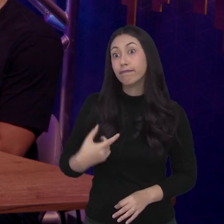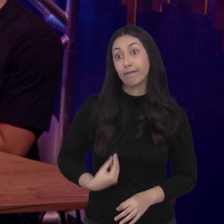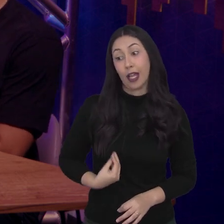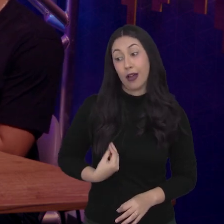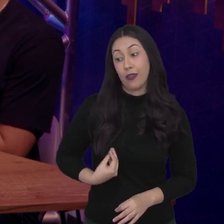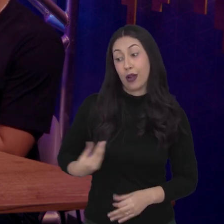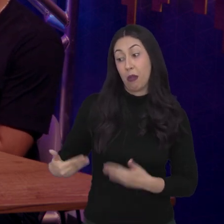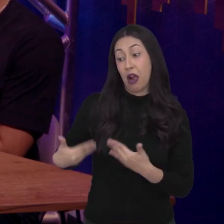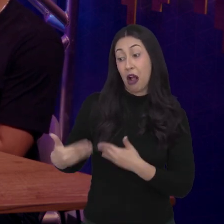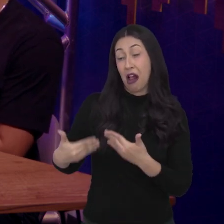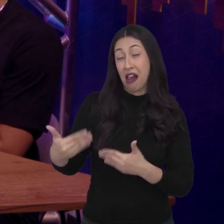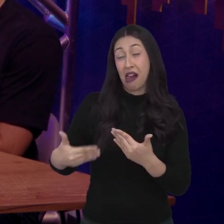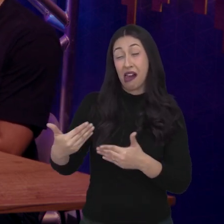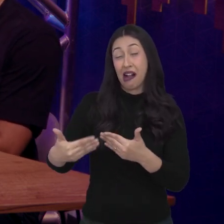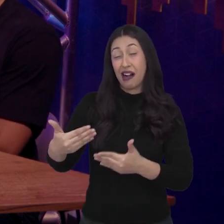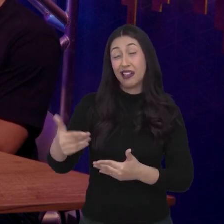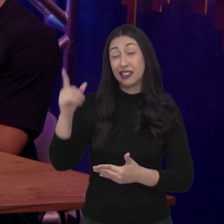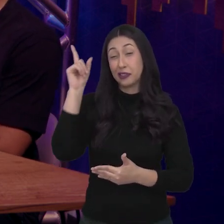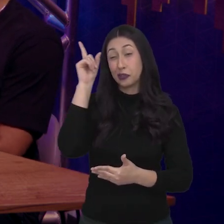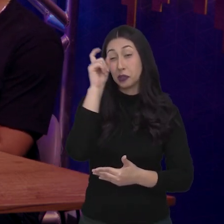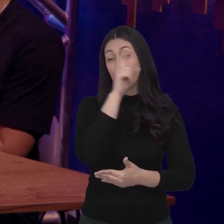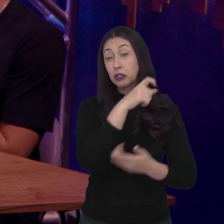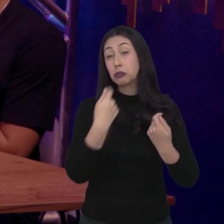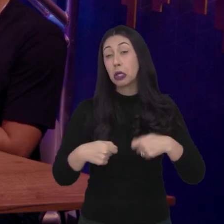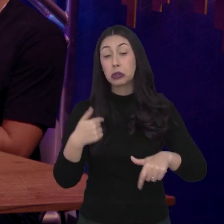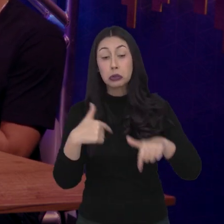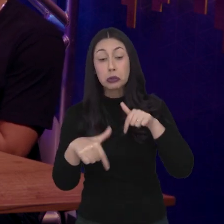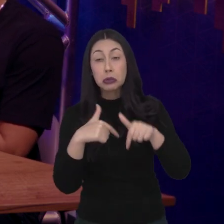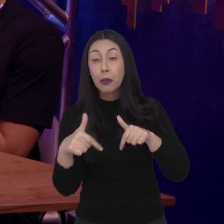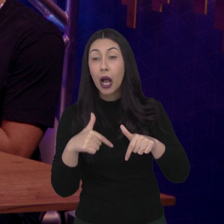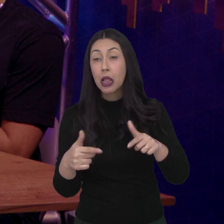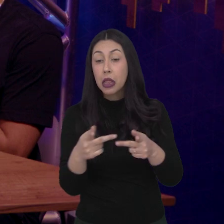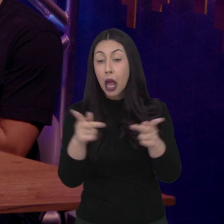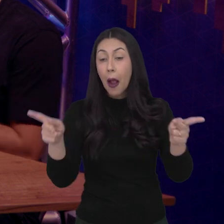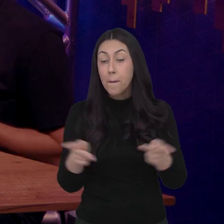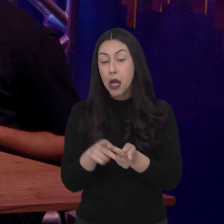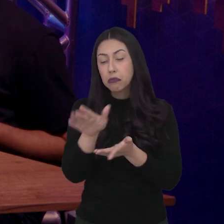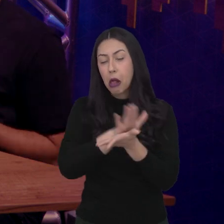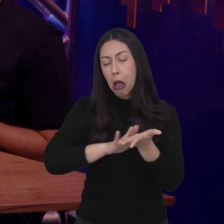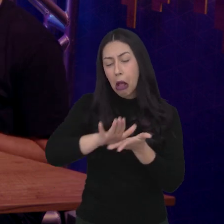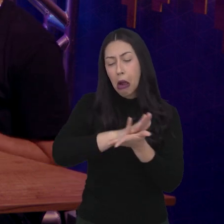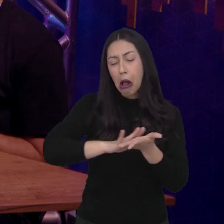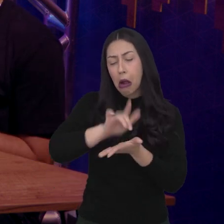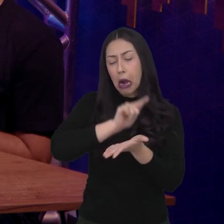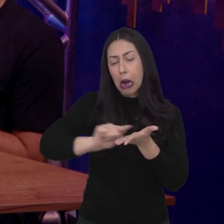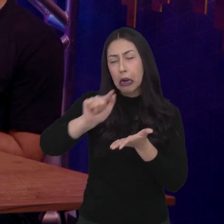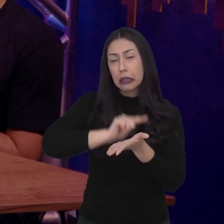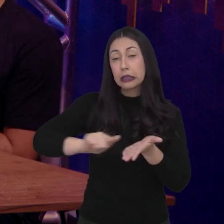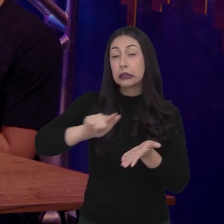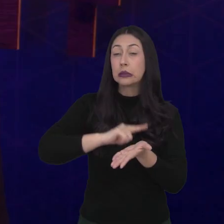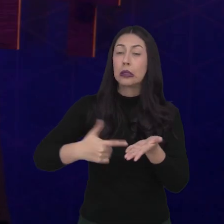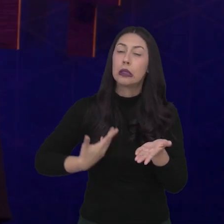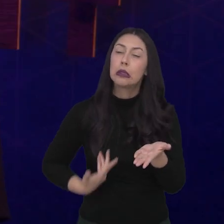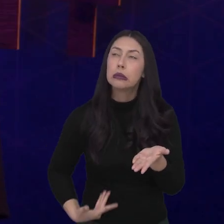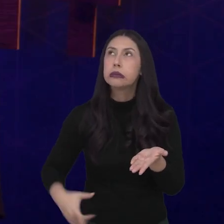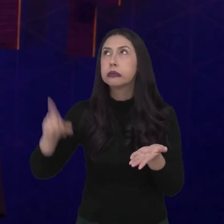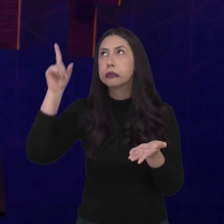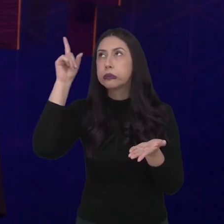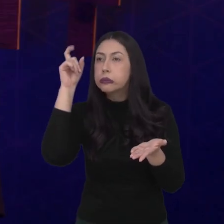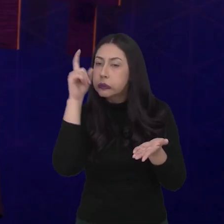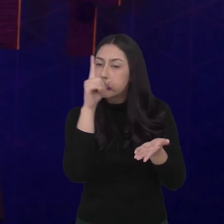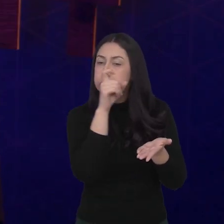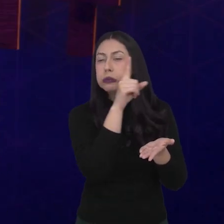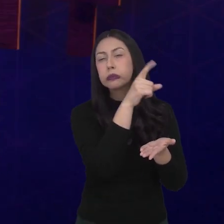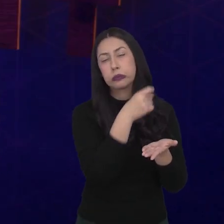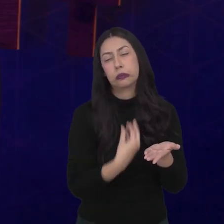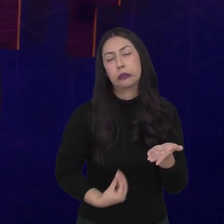da vida, ele vira um lavador de pratos, num subemprego super exaustivo, e também